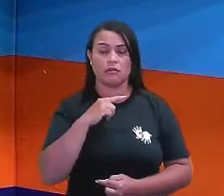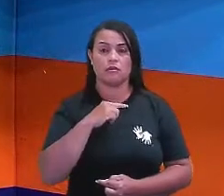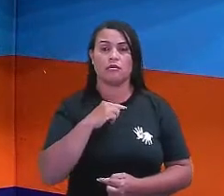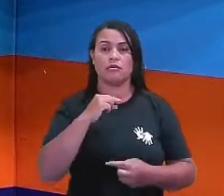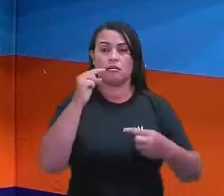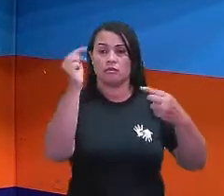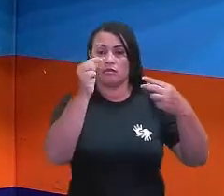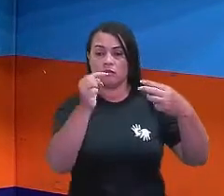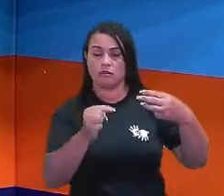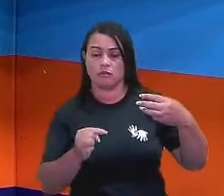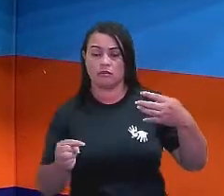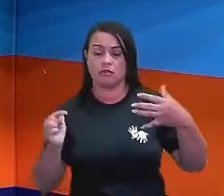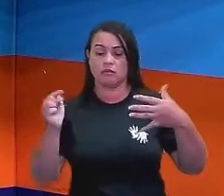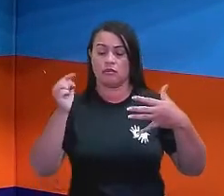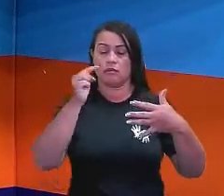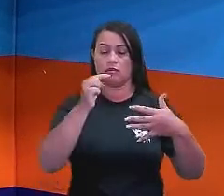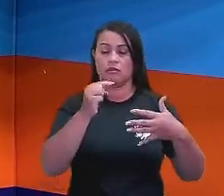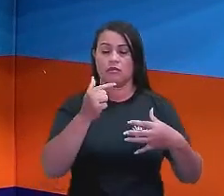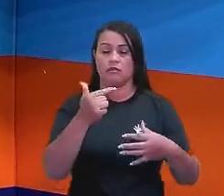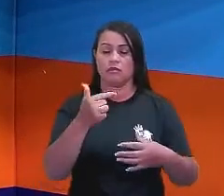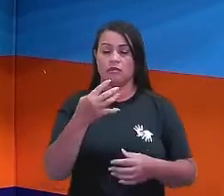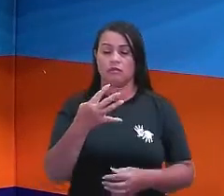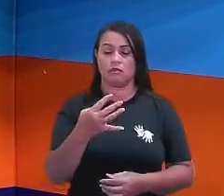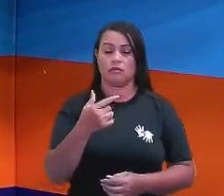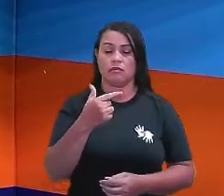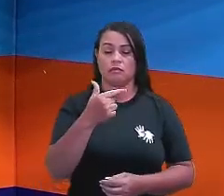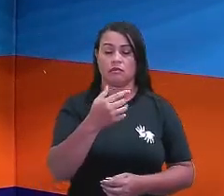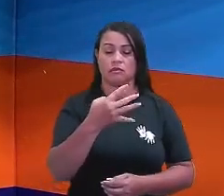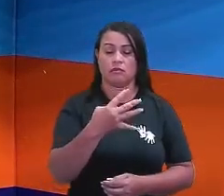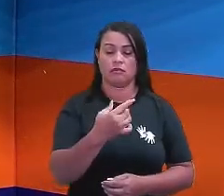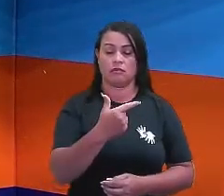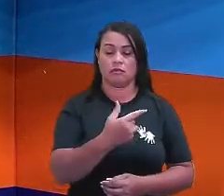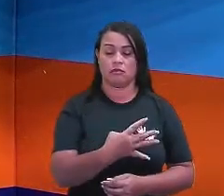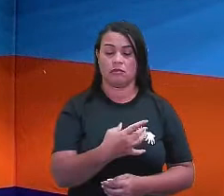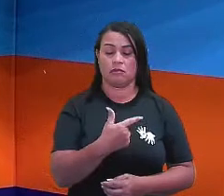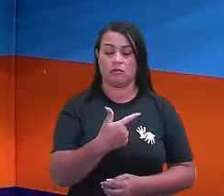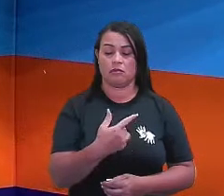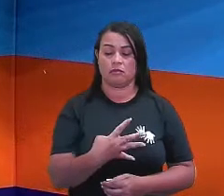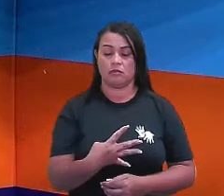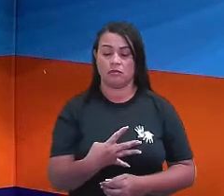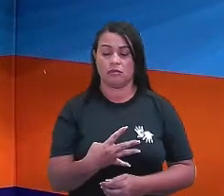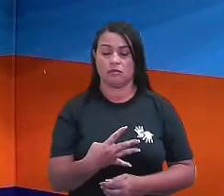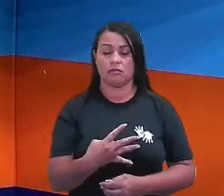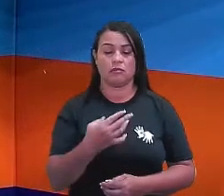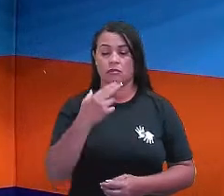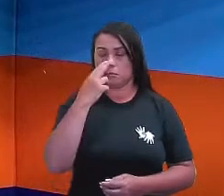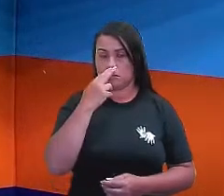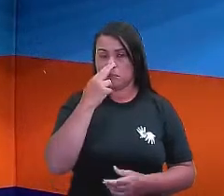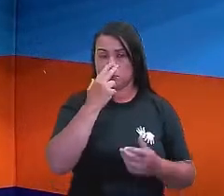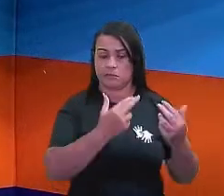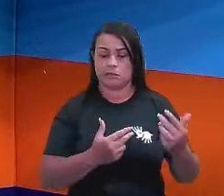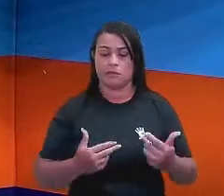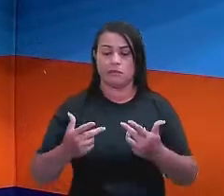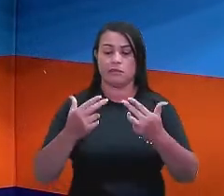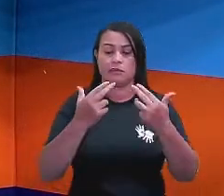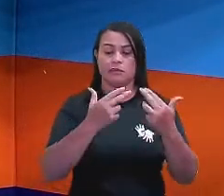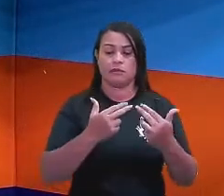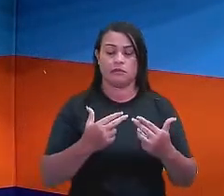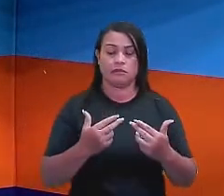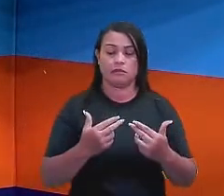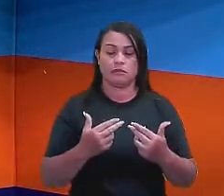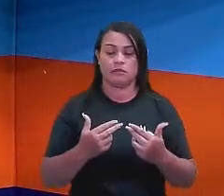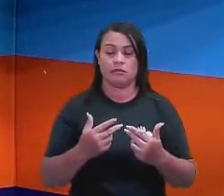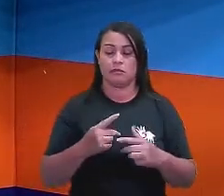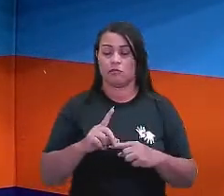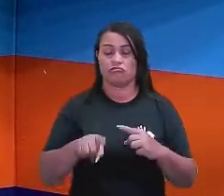lado é 24, como eu disse, ó, 24 nesse lado, esse e esse, é a mesma coisa que eu estar